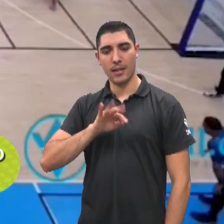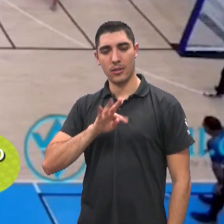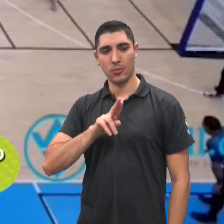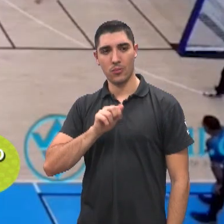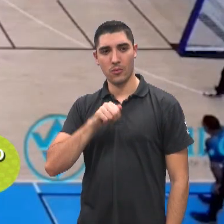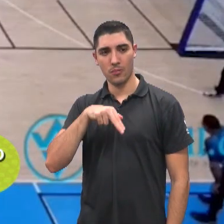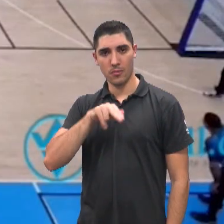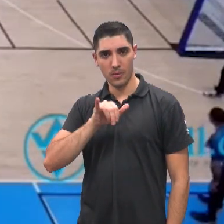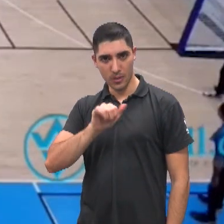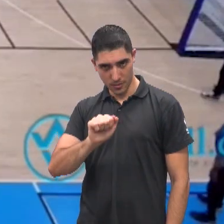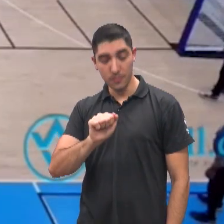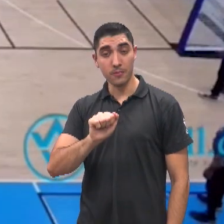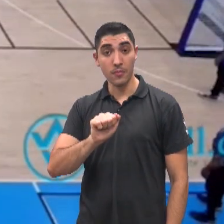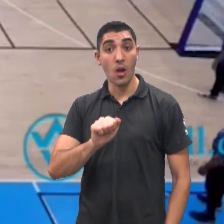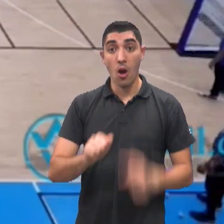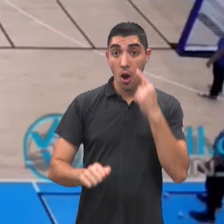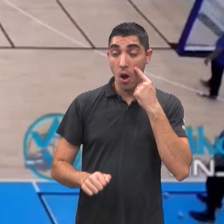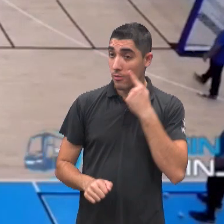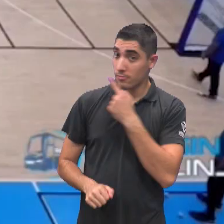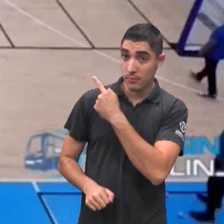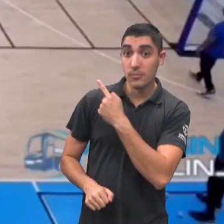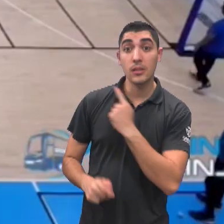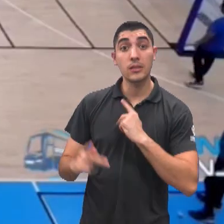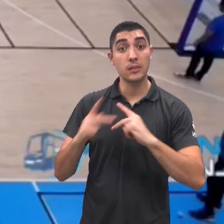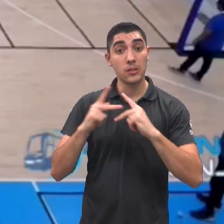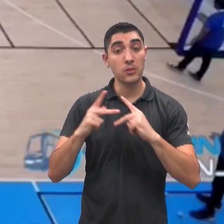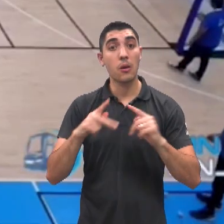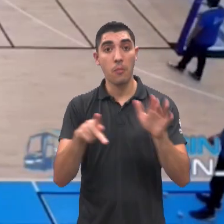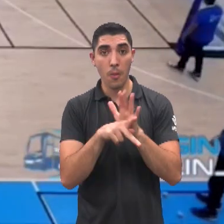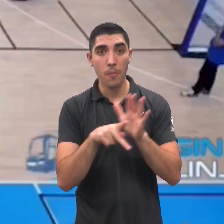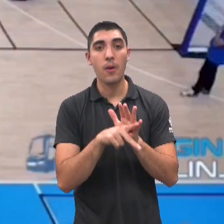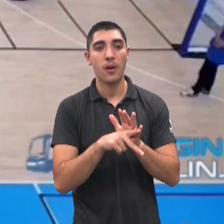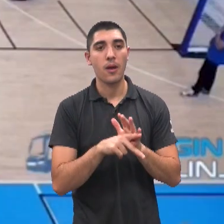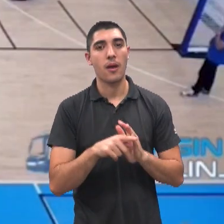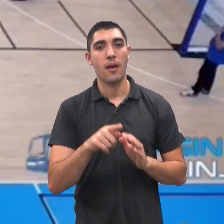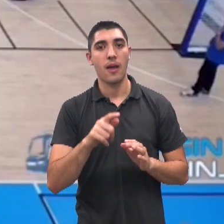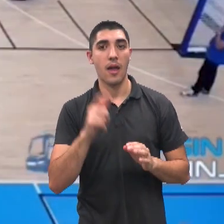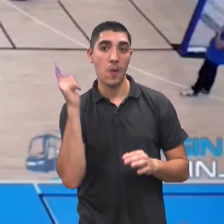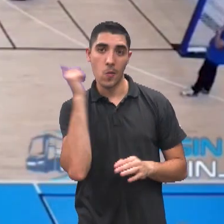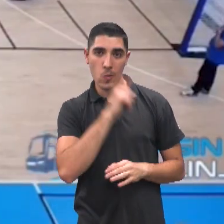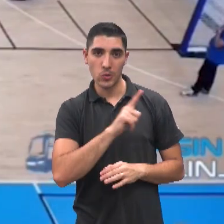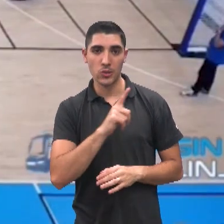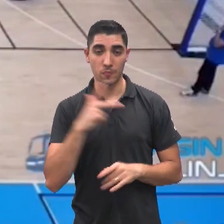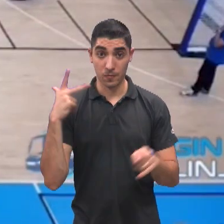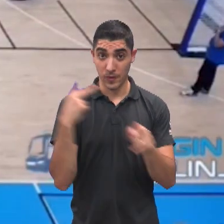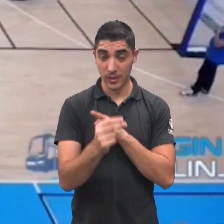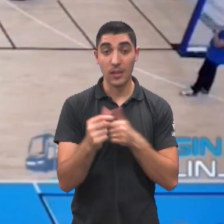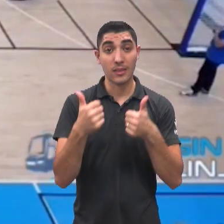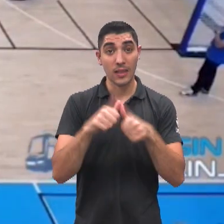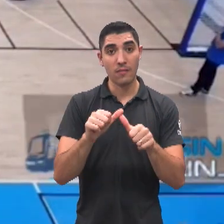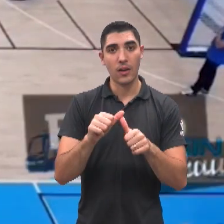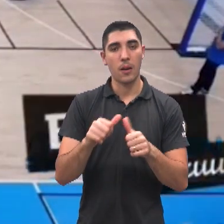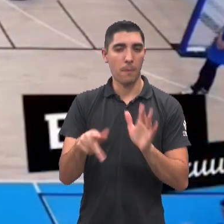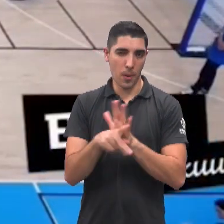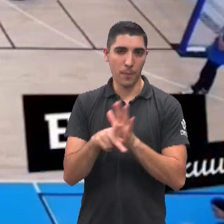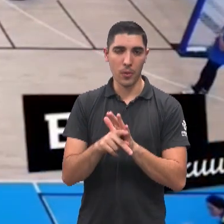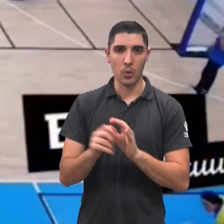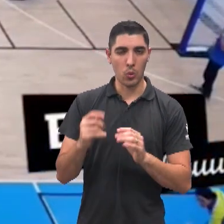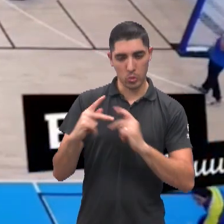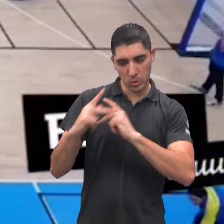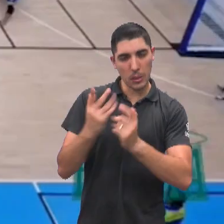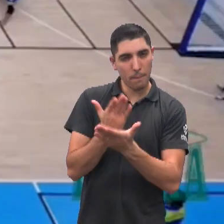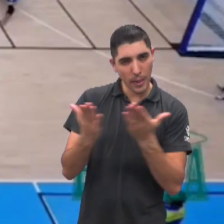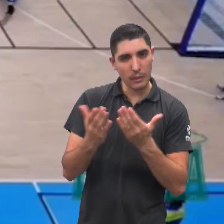vendo imagens aí, ó, de virada, o time do Bolfarik, da Argélia, como eu disse, de virada por 8-4 na estreia